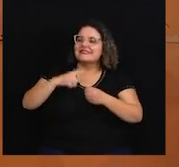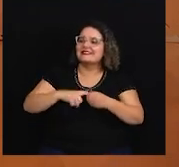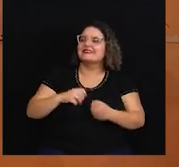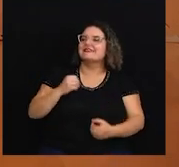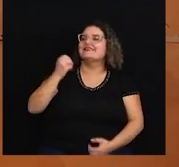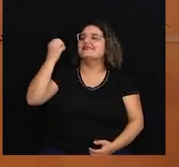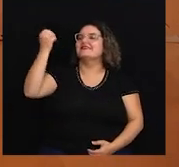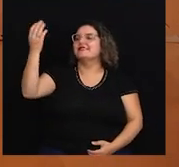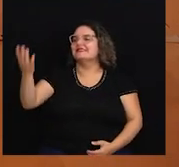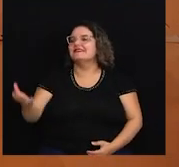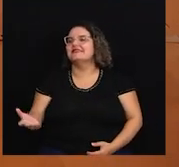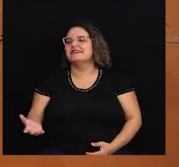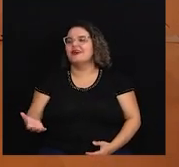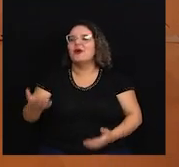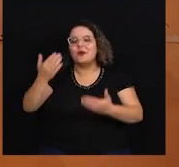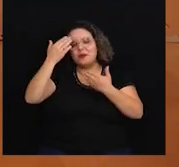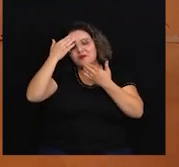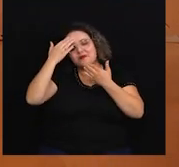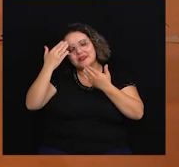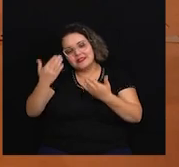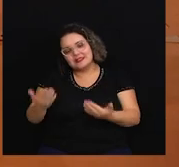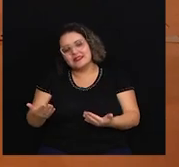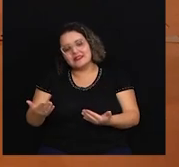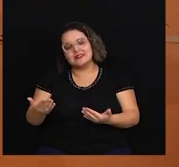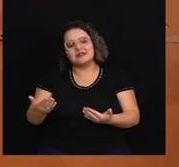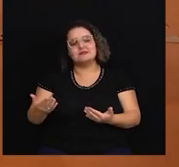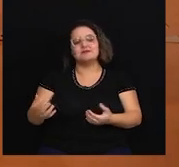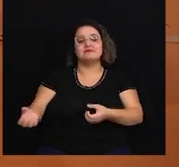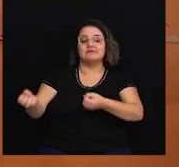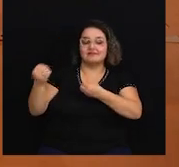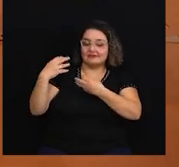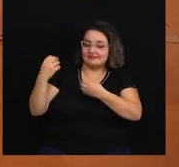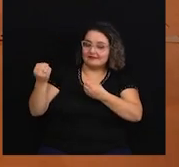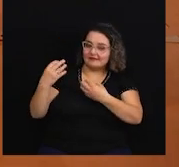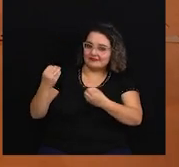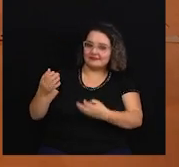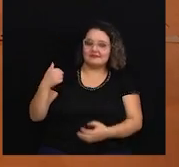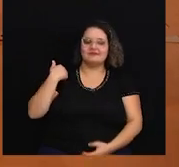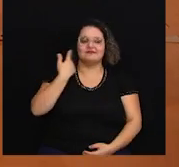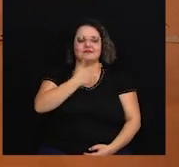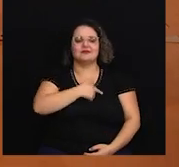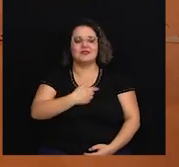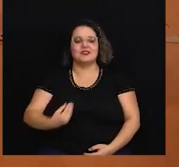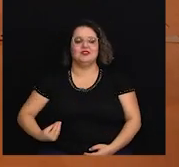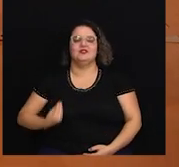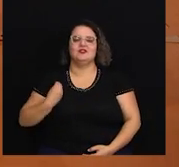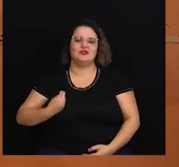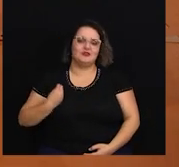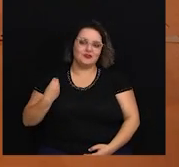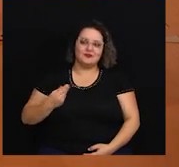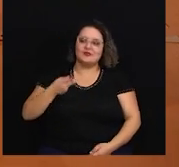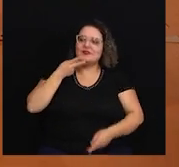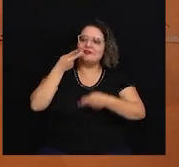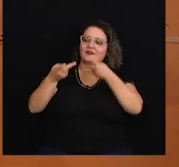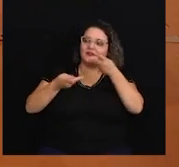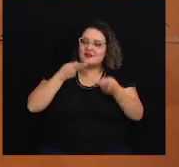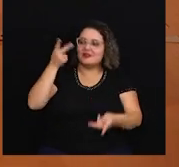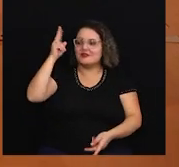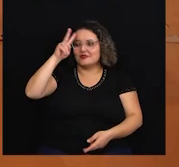internacional Muito obrigado pela aula que você deu para a gente aqui de vida contando a sua história